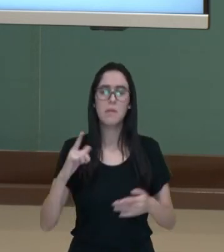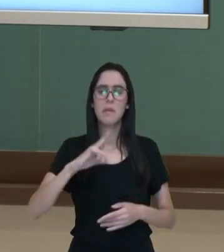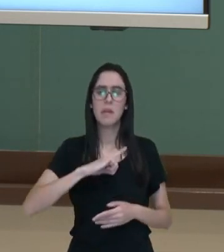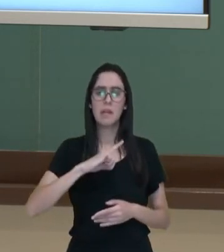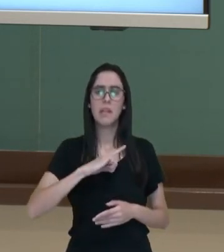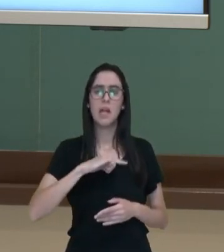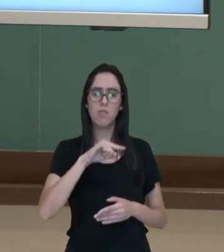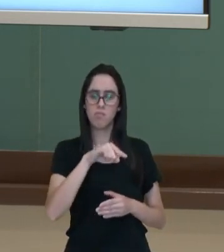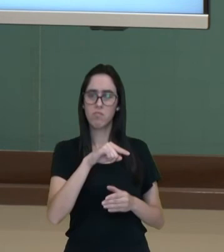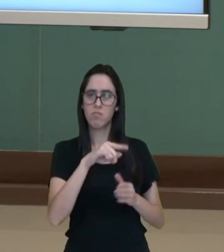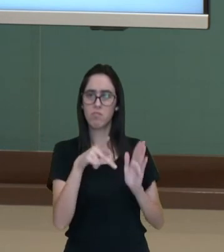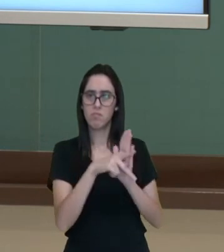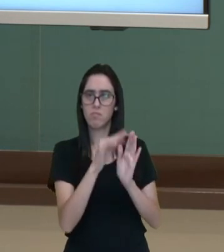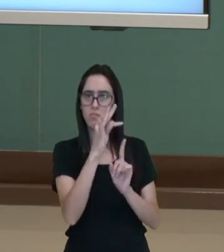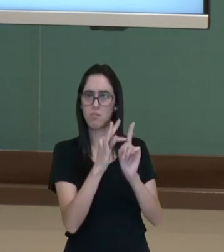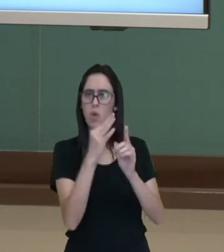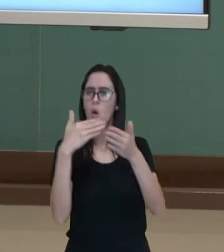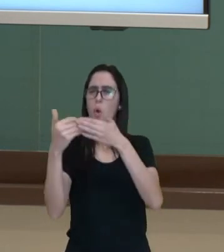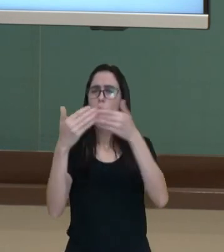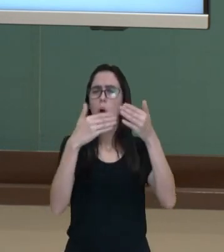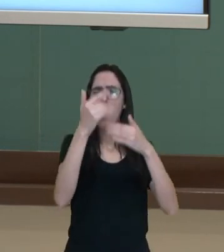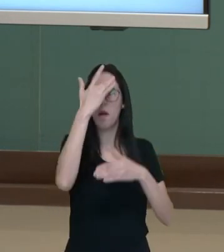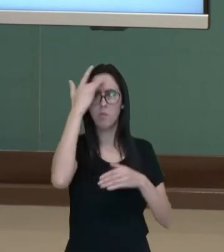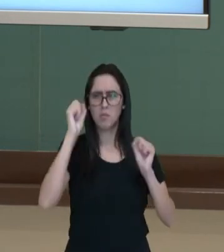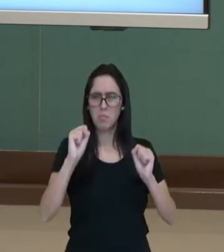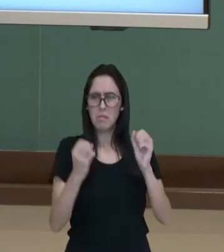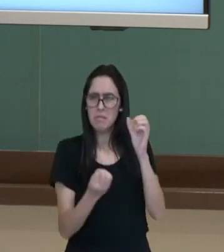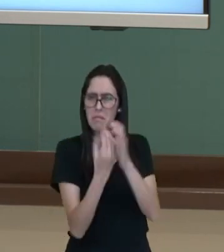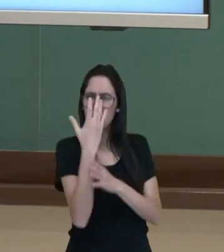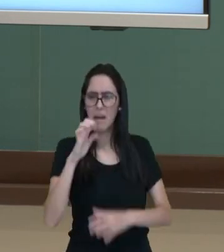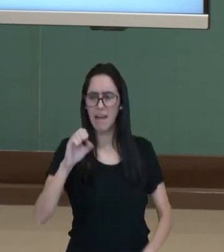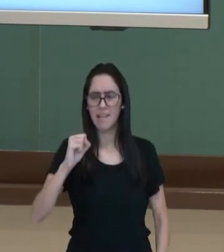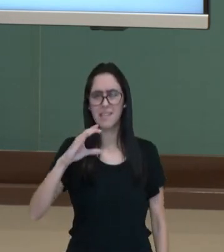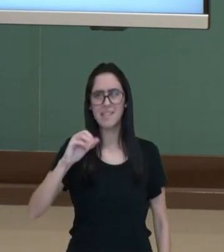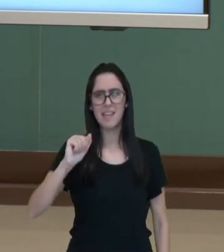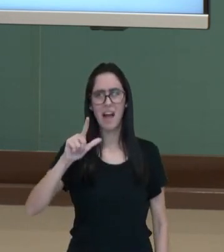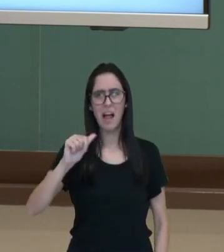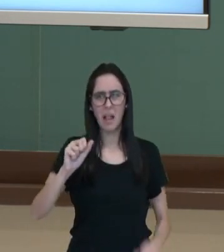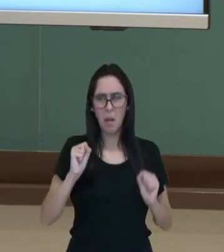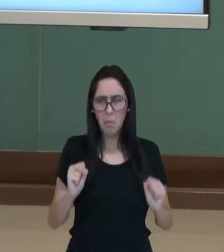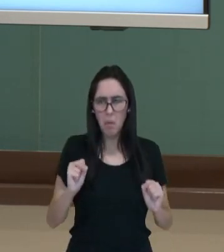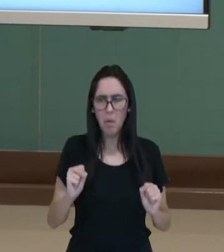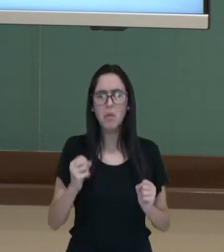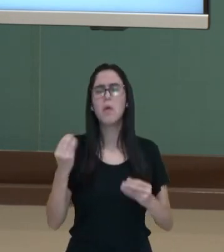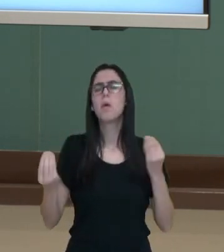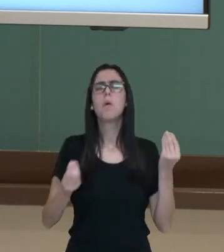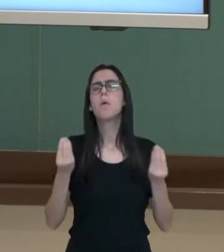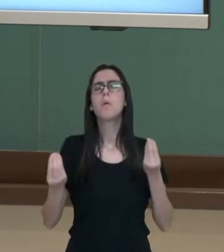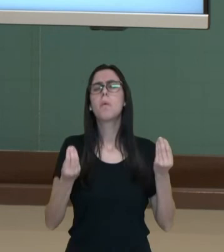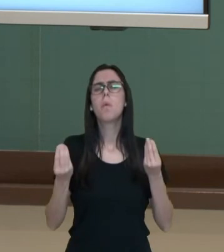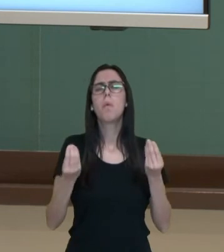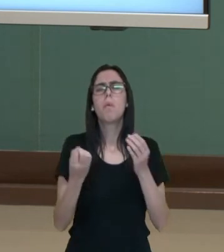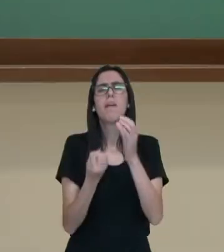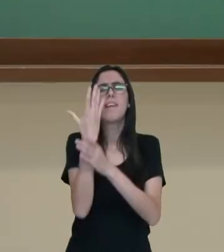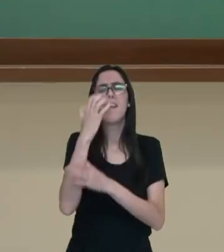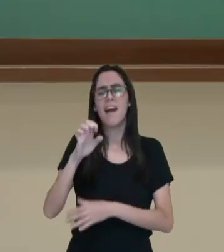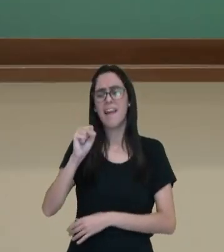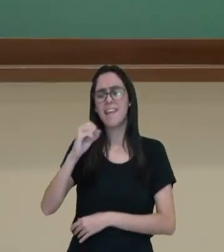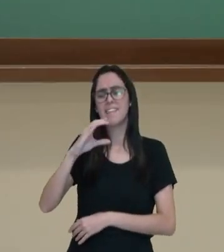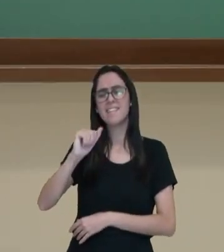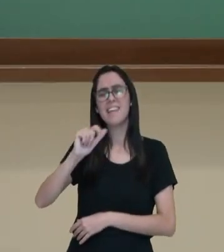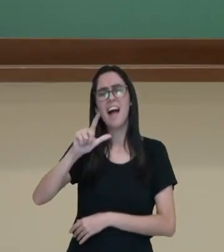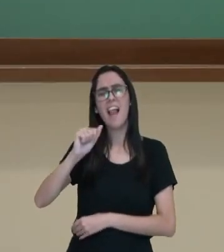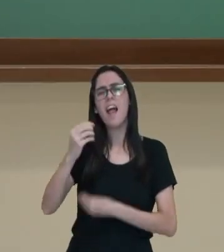termometria, qualquer pessoa pode criar uma escala? Em algumas linhas, descreva como você deve proceder para criar uma escala.